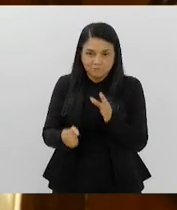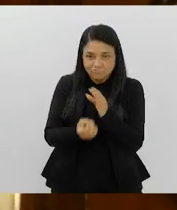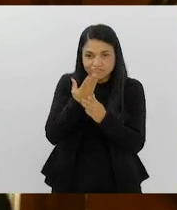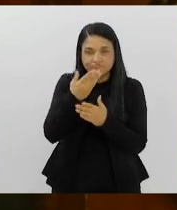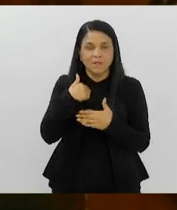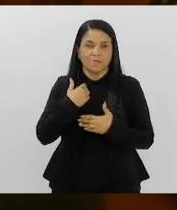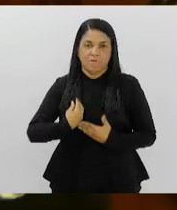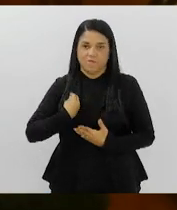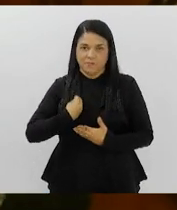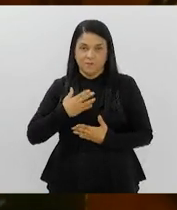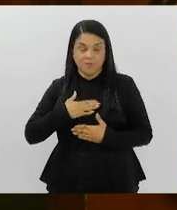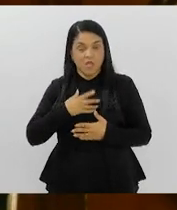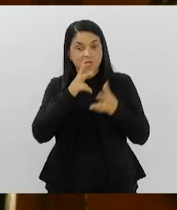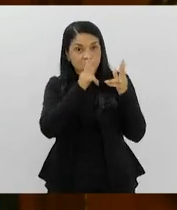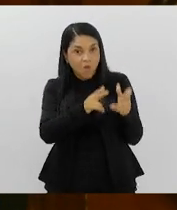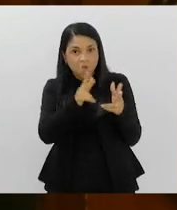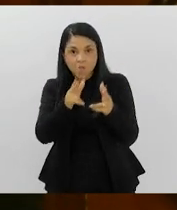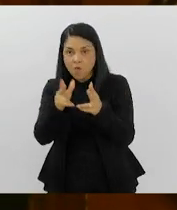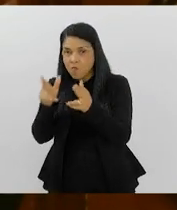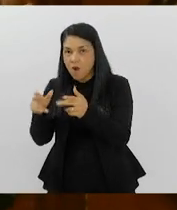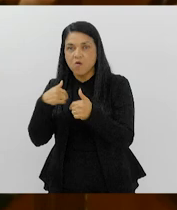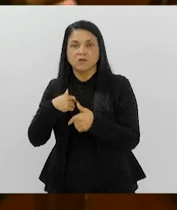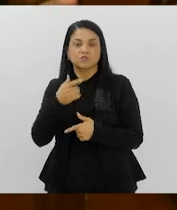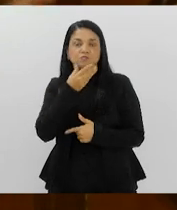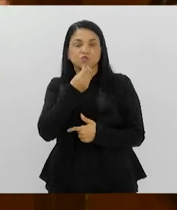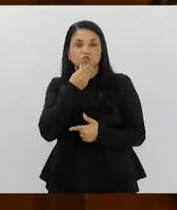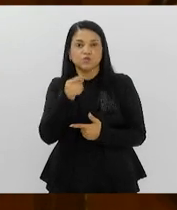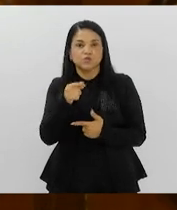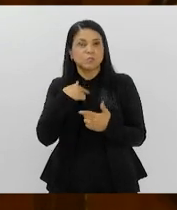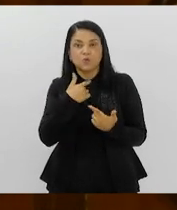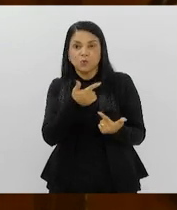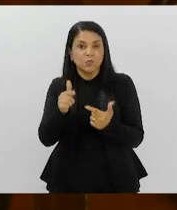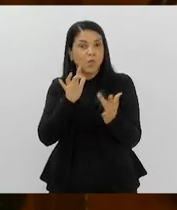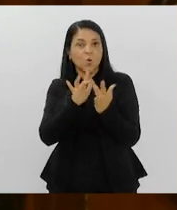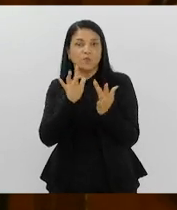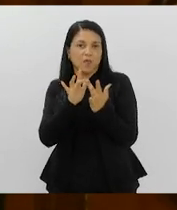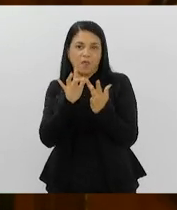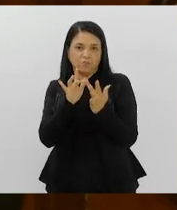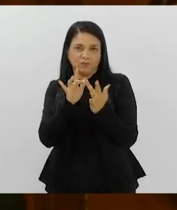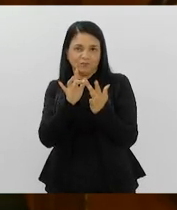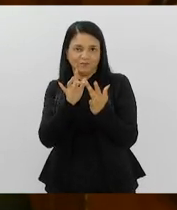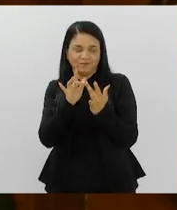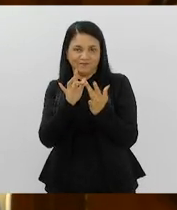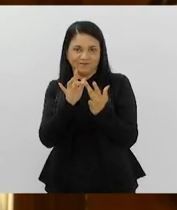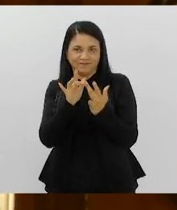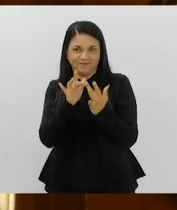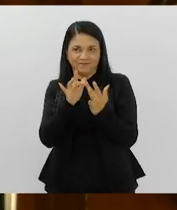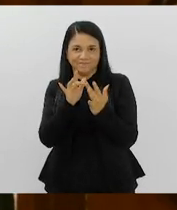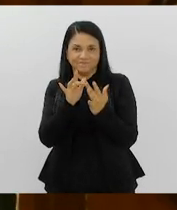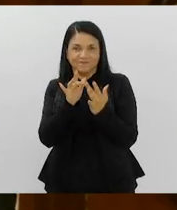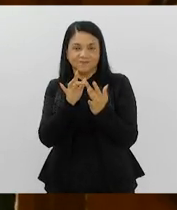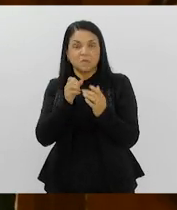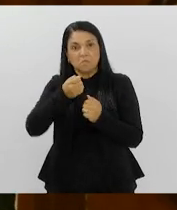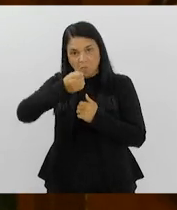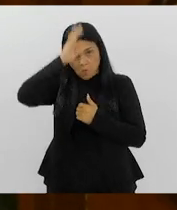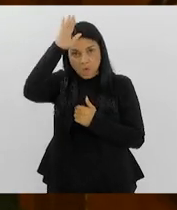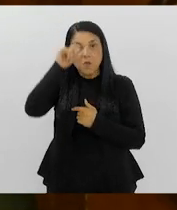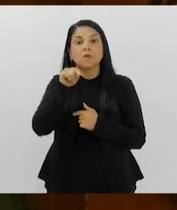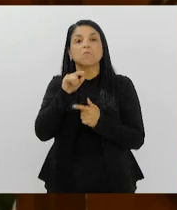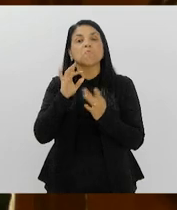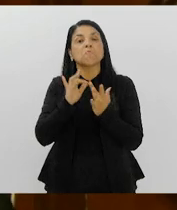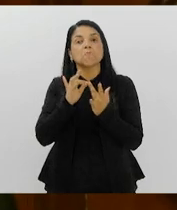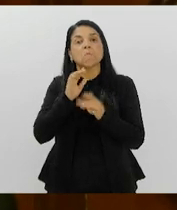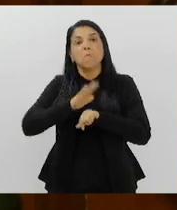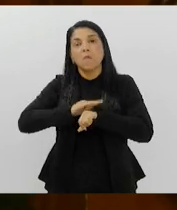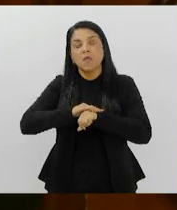muitos garotos que não têm esse contato. Porque qual é o contato com um bombeiro militar? É numa situação de emergência. É uma